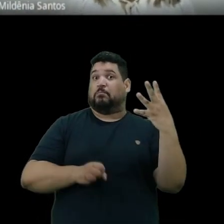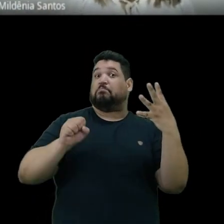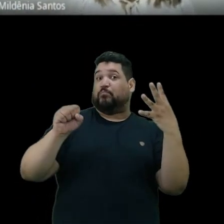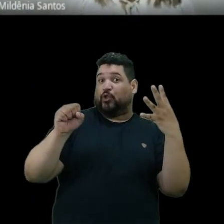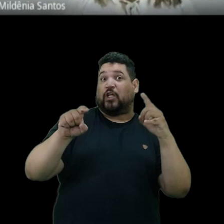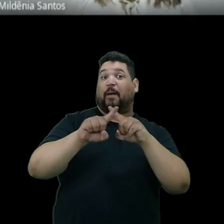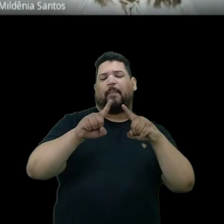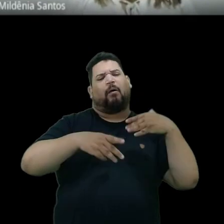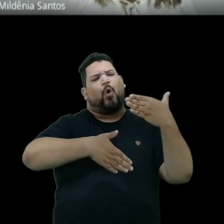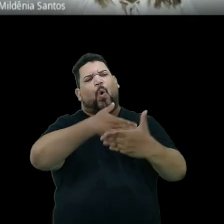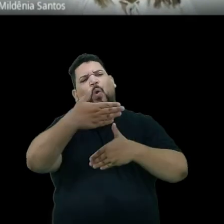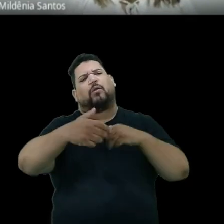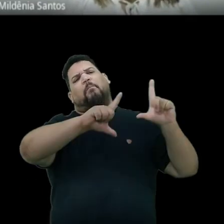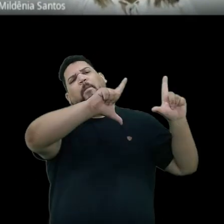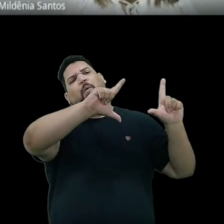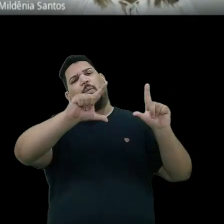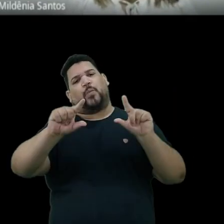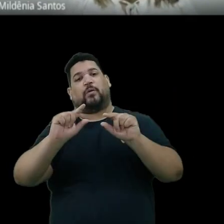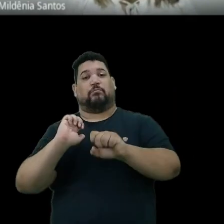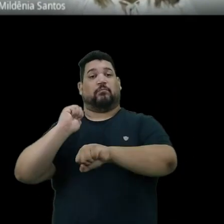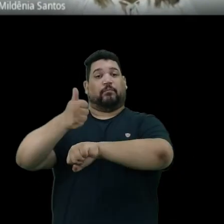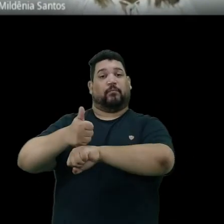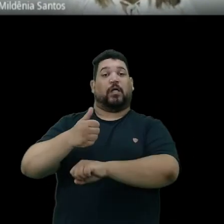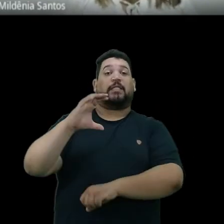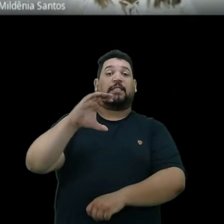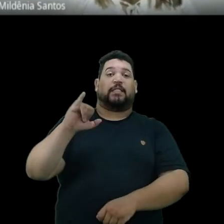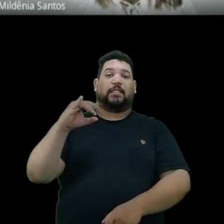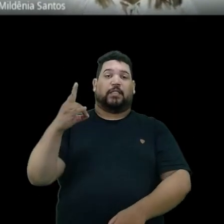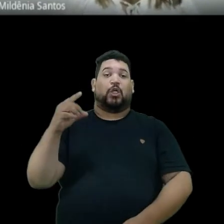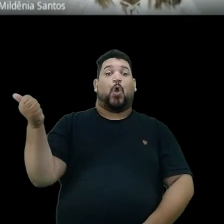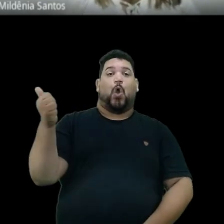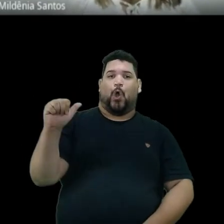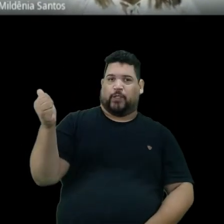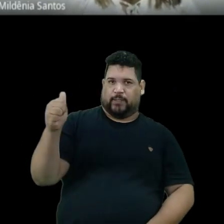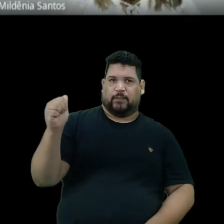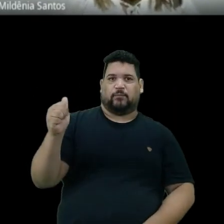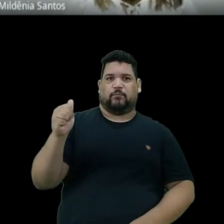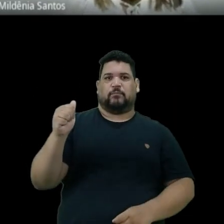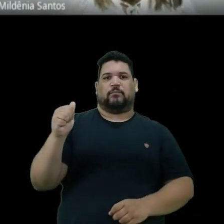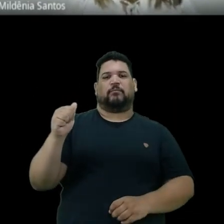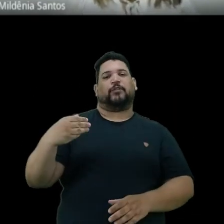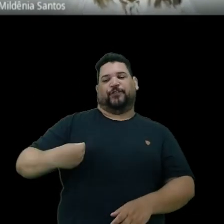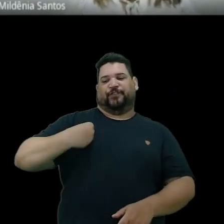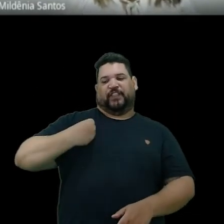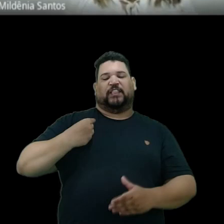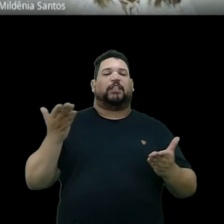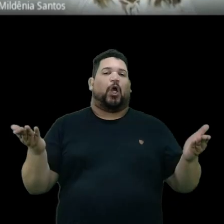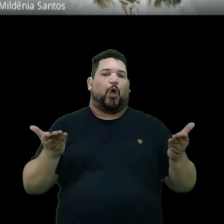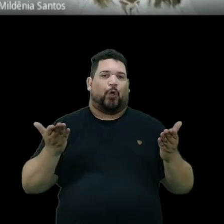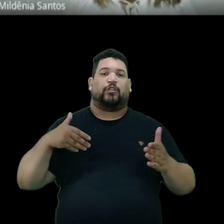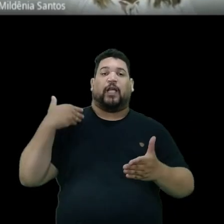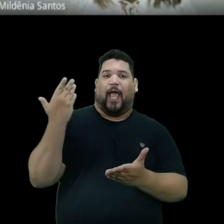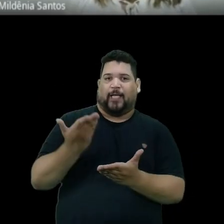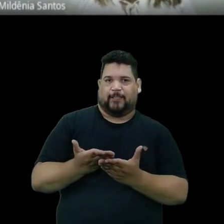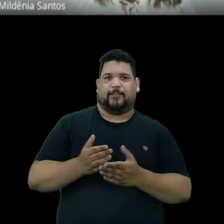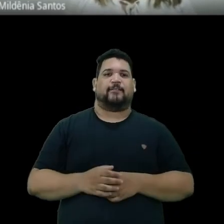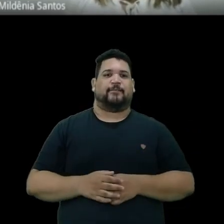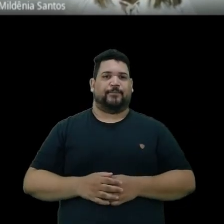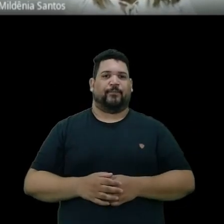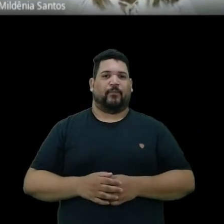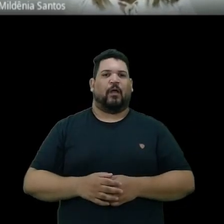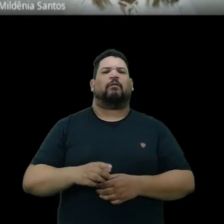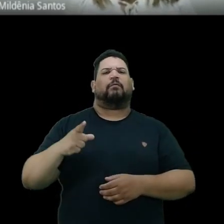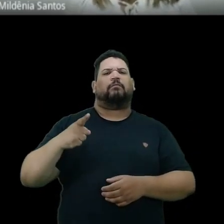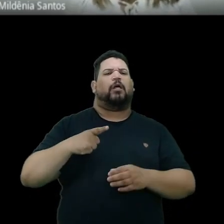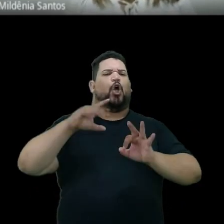é a gente ir para o CID-11, o que está em vigor atualmente. E aí a gente vê as subdivisões,